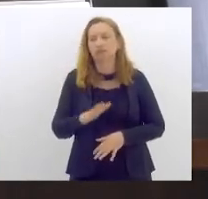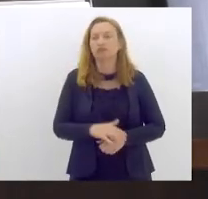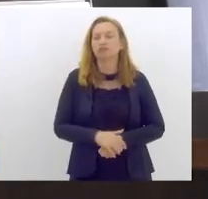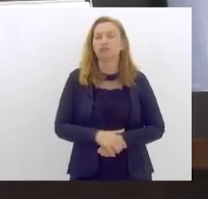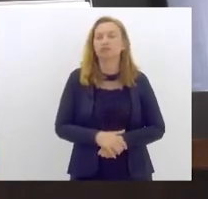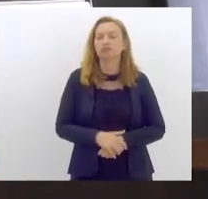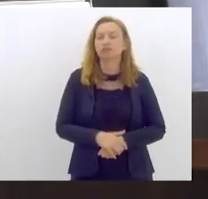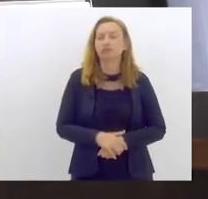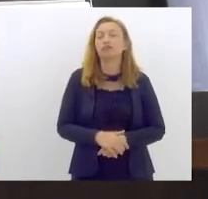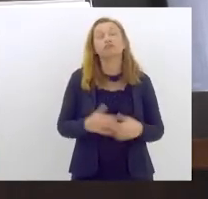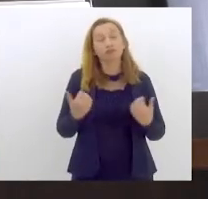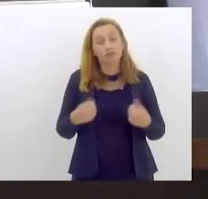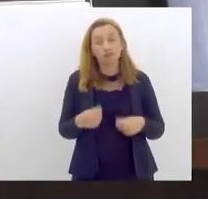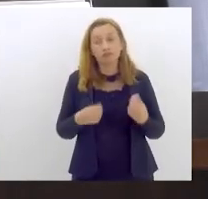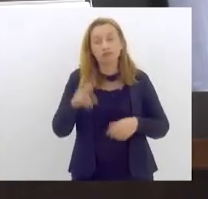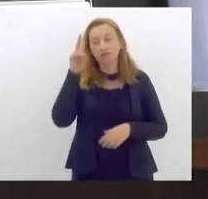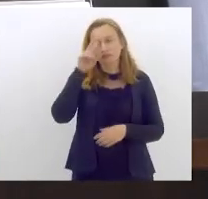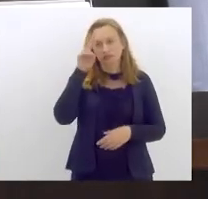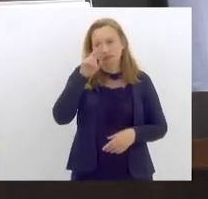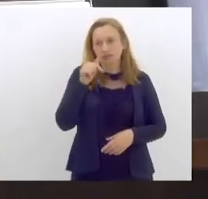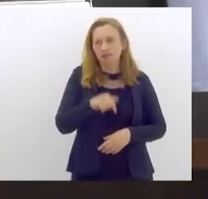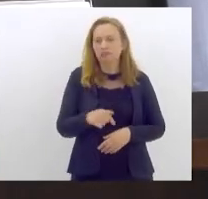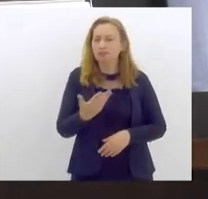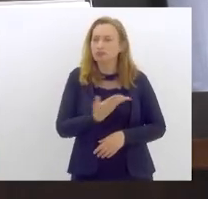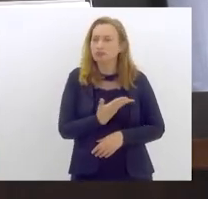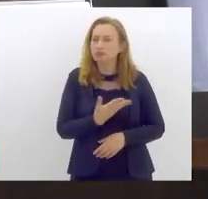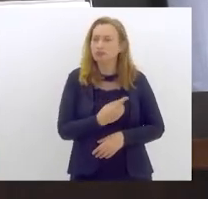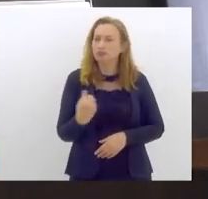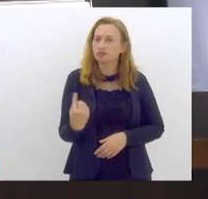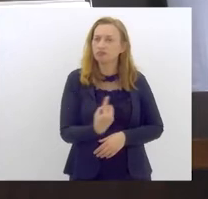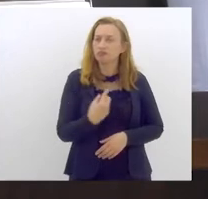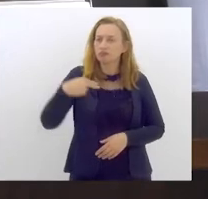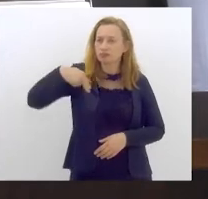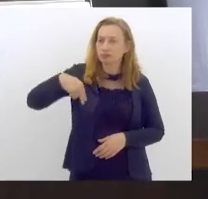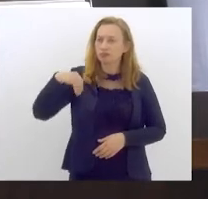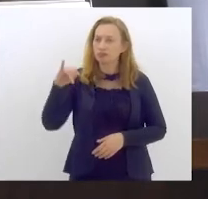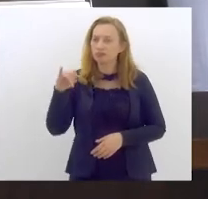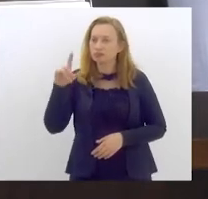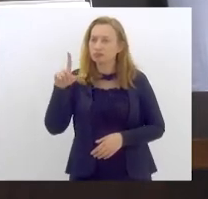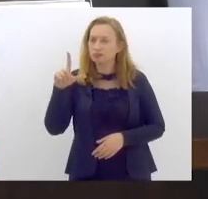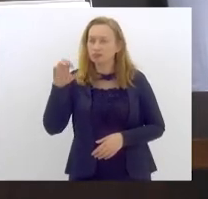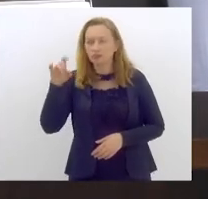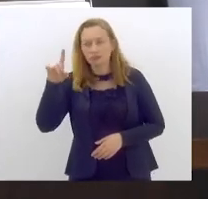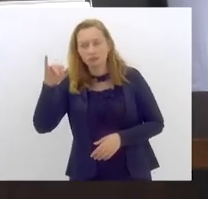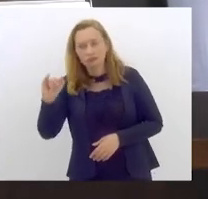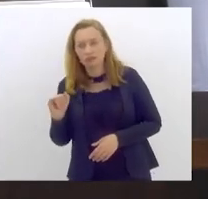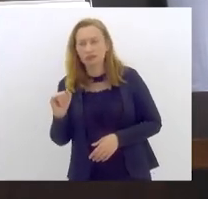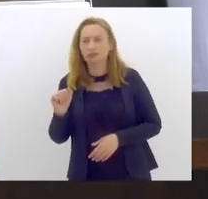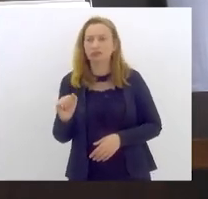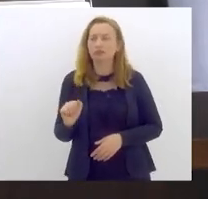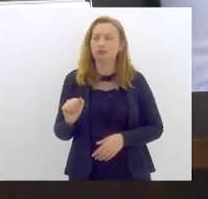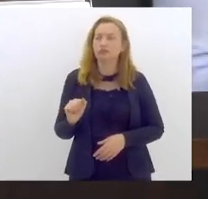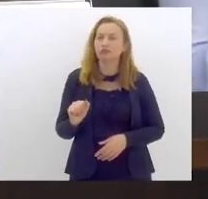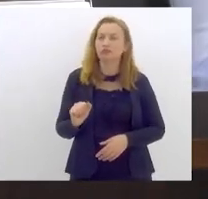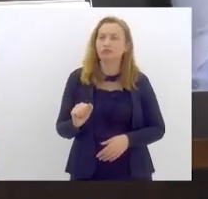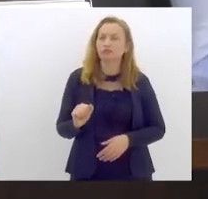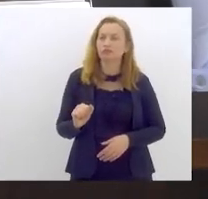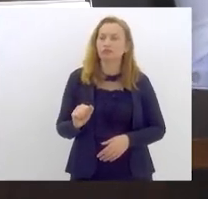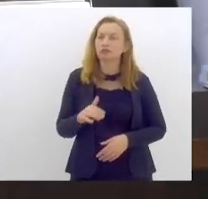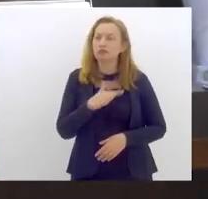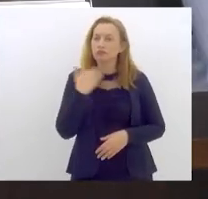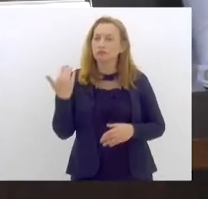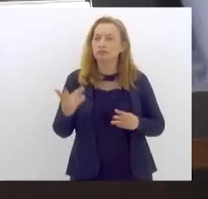a gente precisa lembrar aqui de uma companheira Nossa nilceia Freire que foi Abatida por um